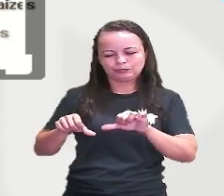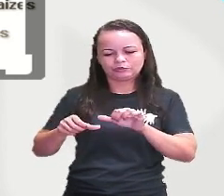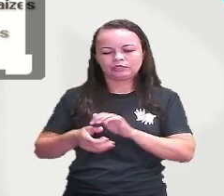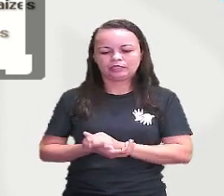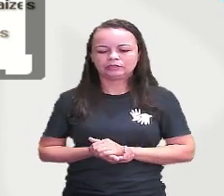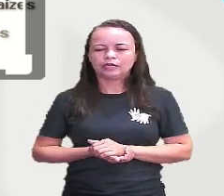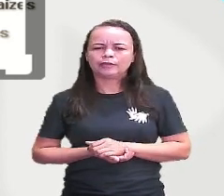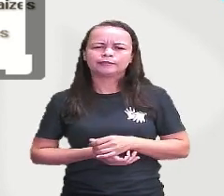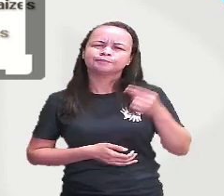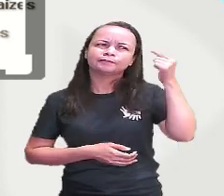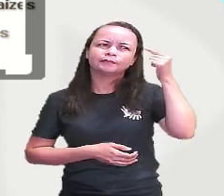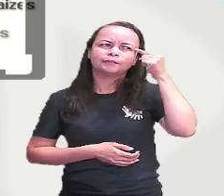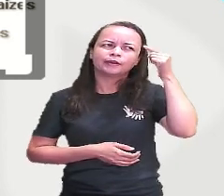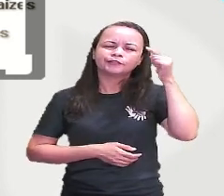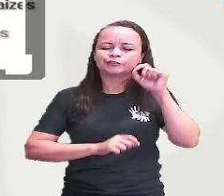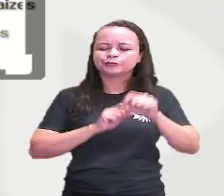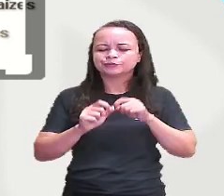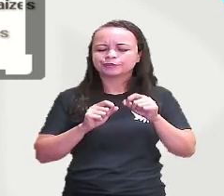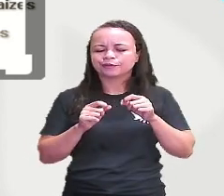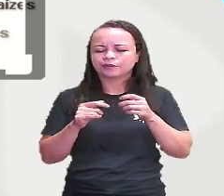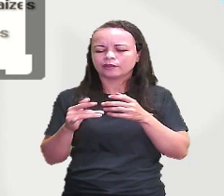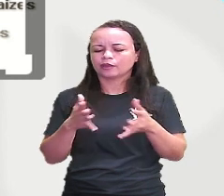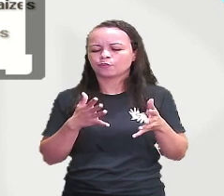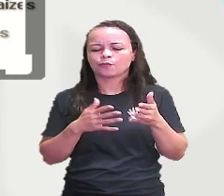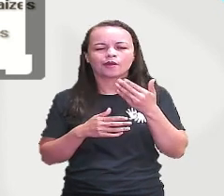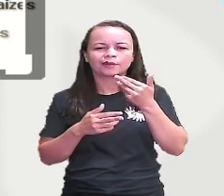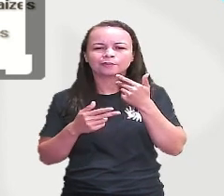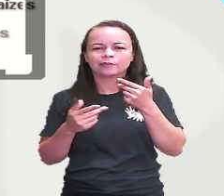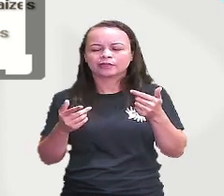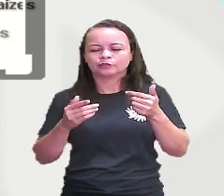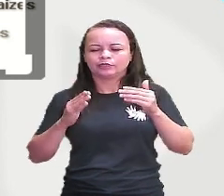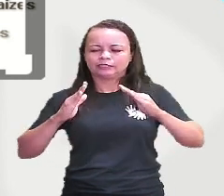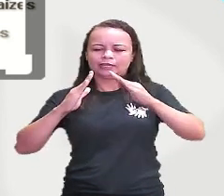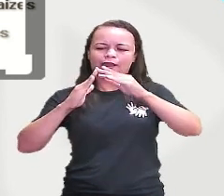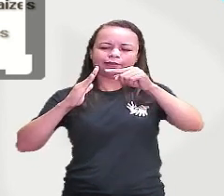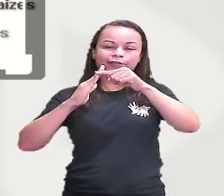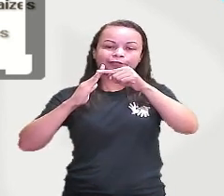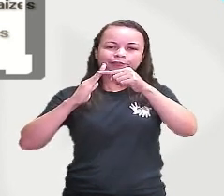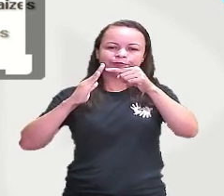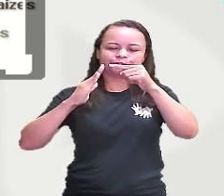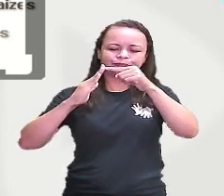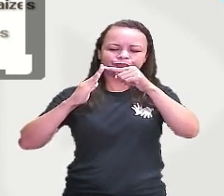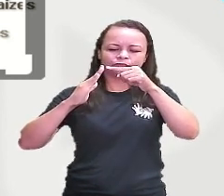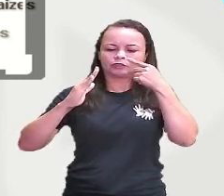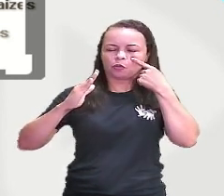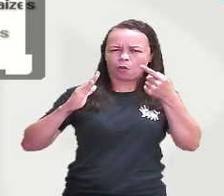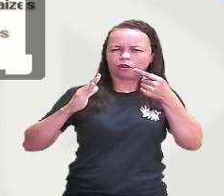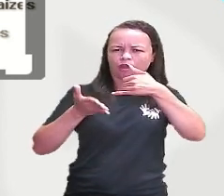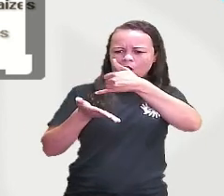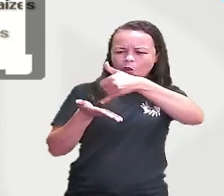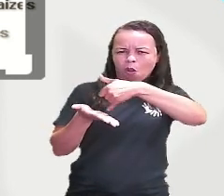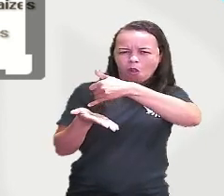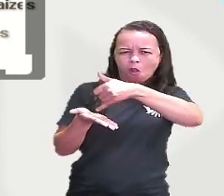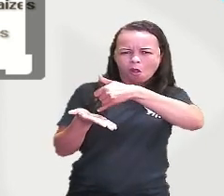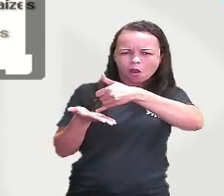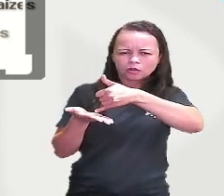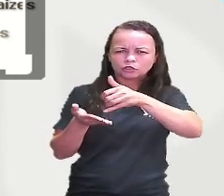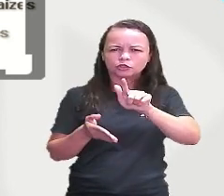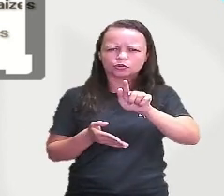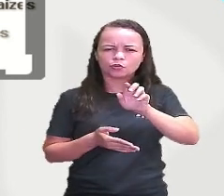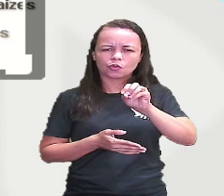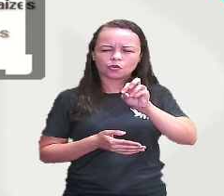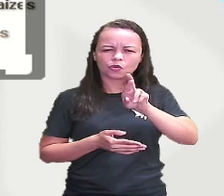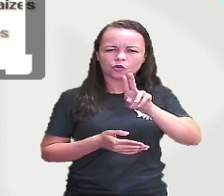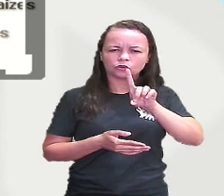se a gente vamos olhar aqui um tipo de alimento que está lá na ponta da pirâmide. Óleo e gorduras, né? Observe aí que